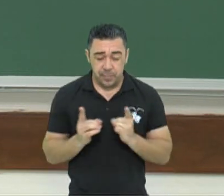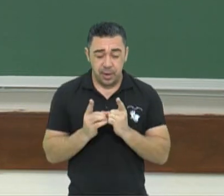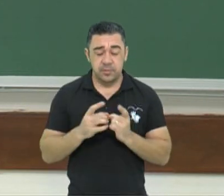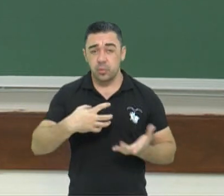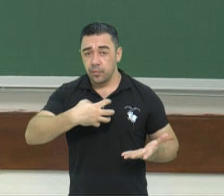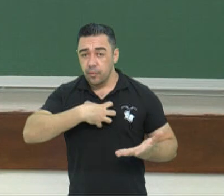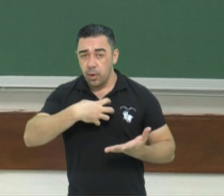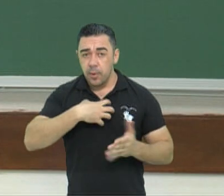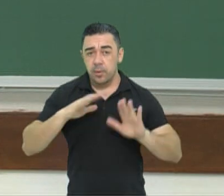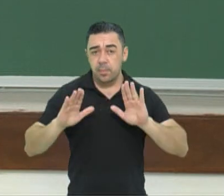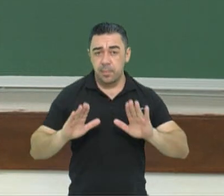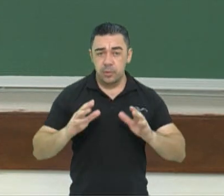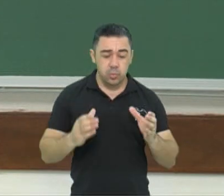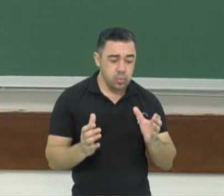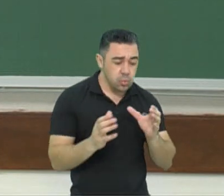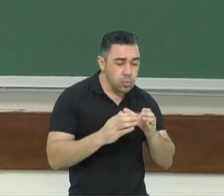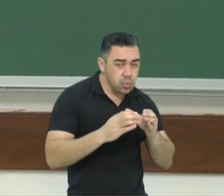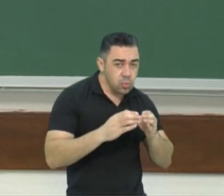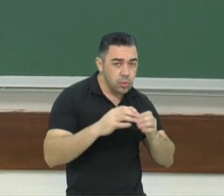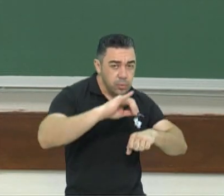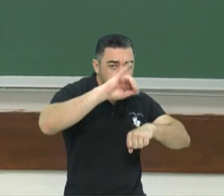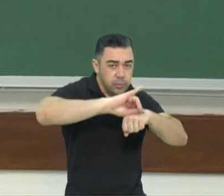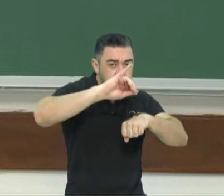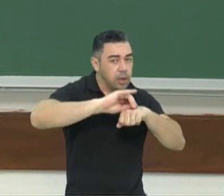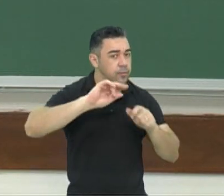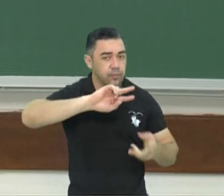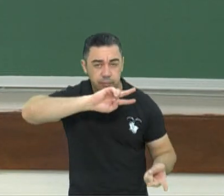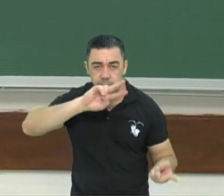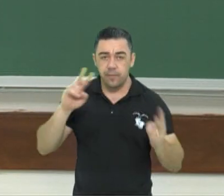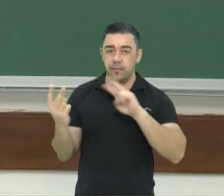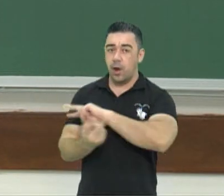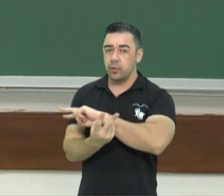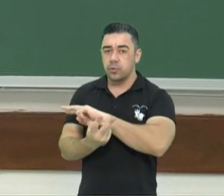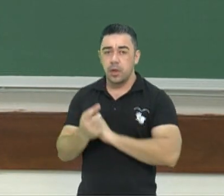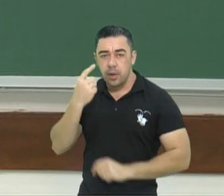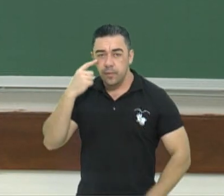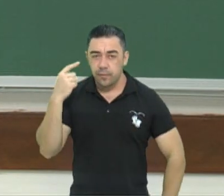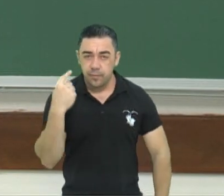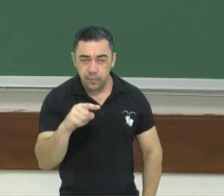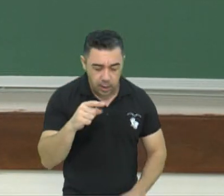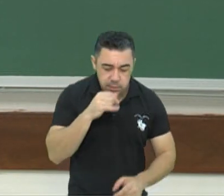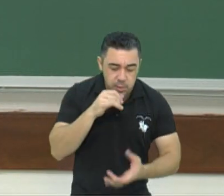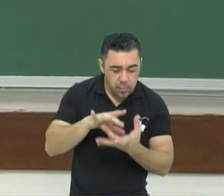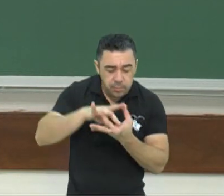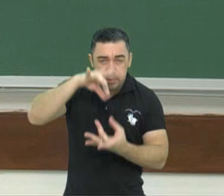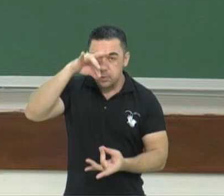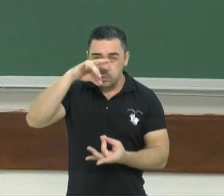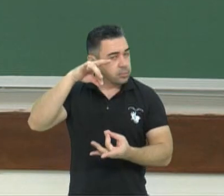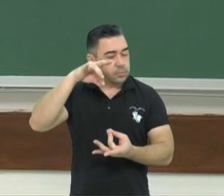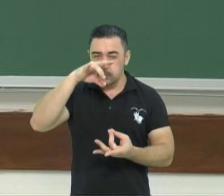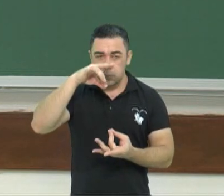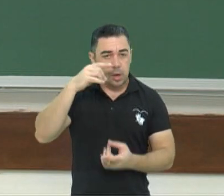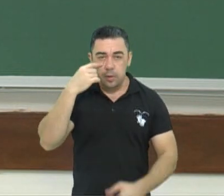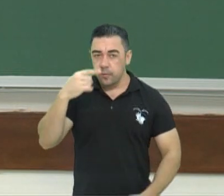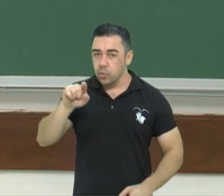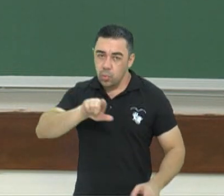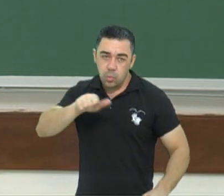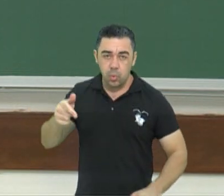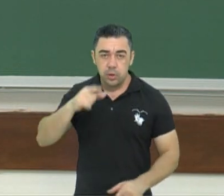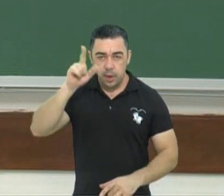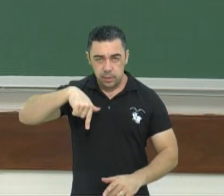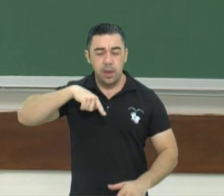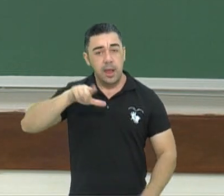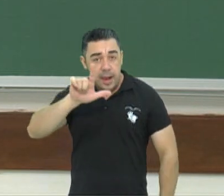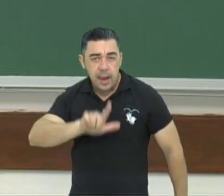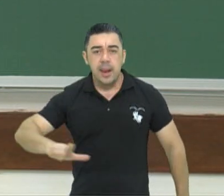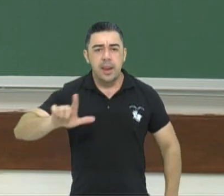que os concretistas, eles fizeram o inverso. No lugar deles irem na direção da abstração, eles foram na outra direção da